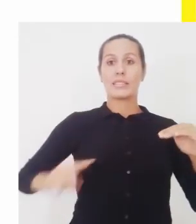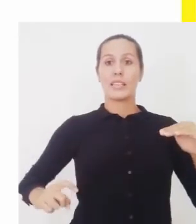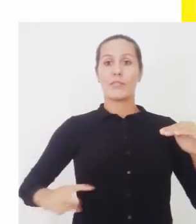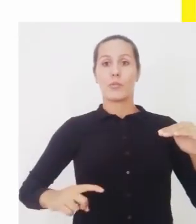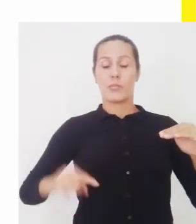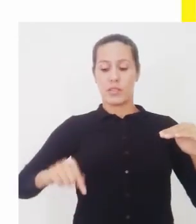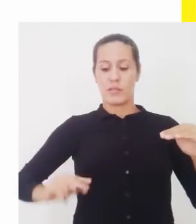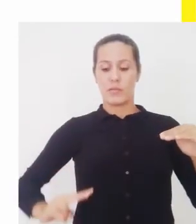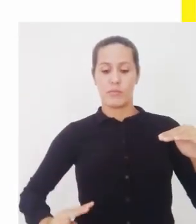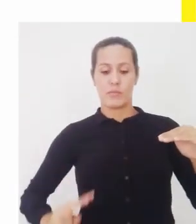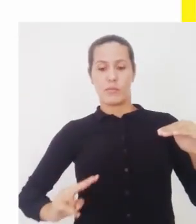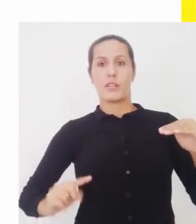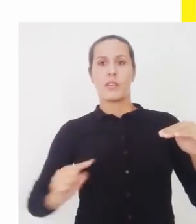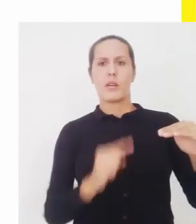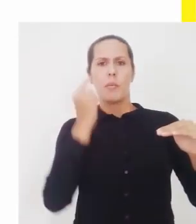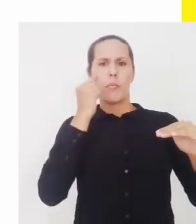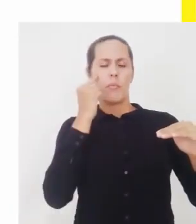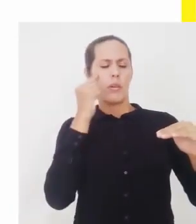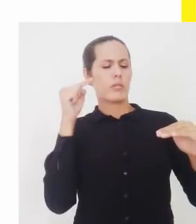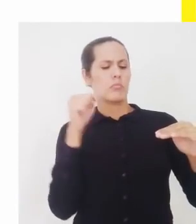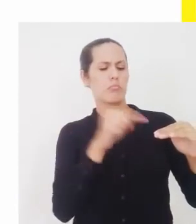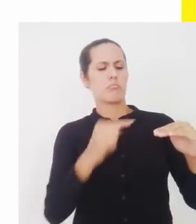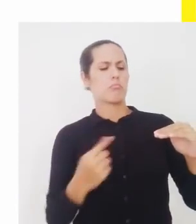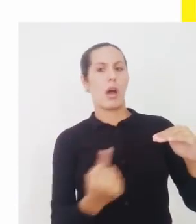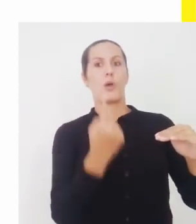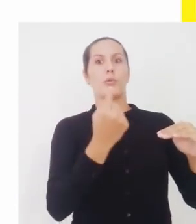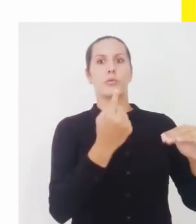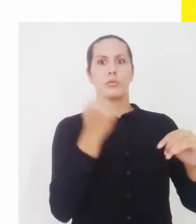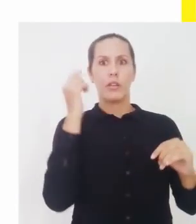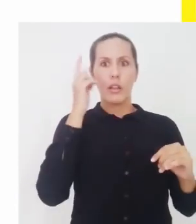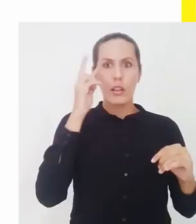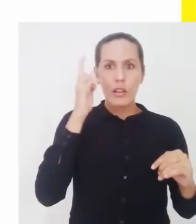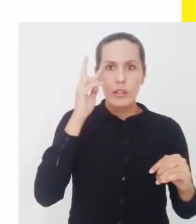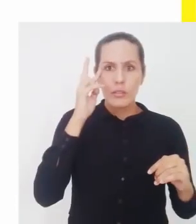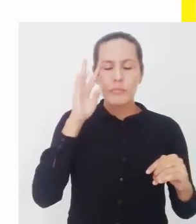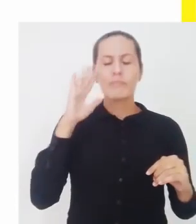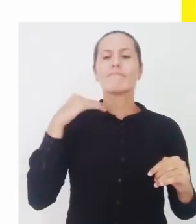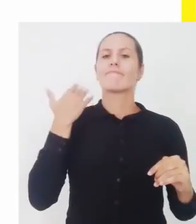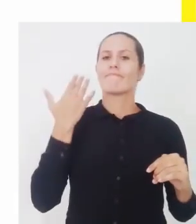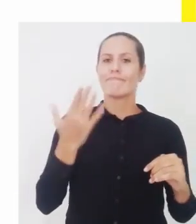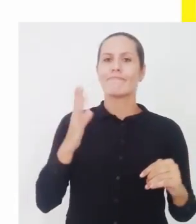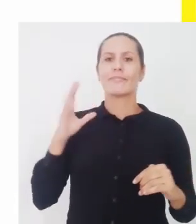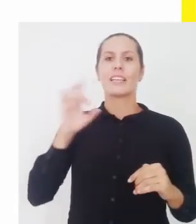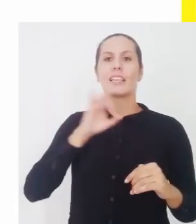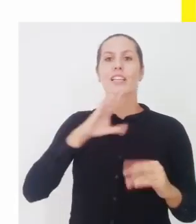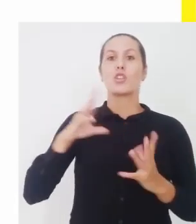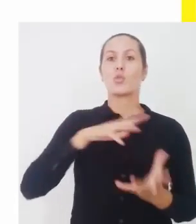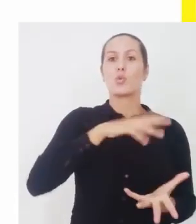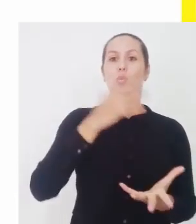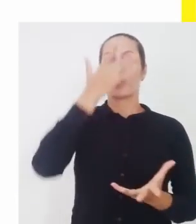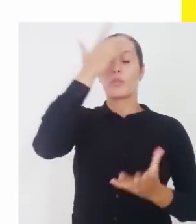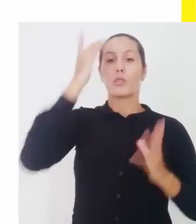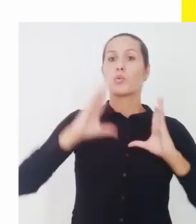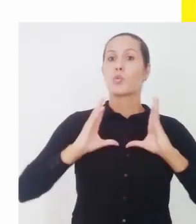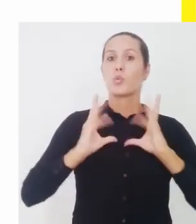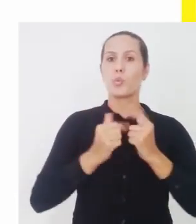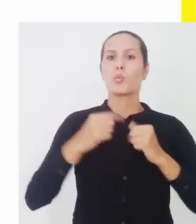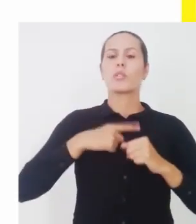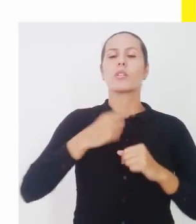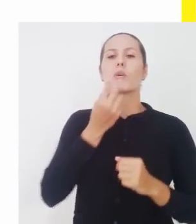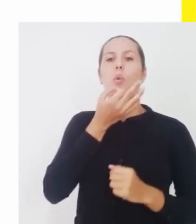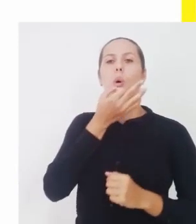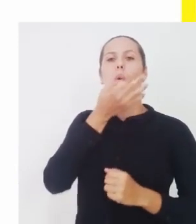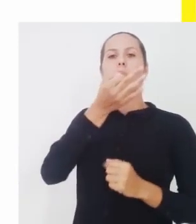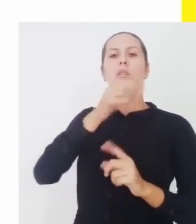podemos fazer vários memes. Ela usou 3 argumentos numa frase tão curtinha. Ela usou o argumento da